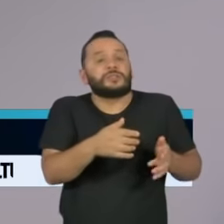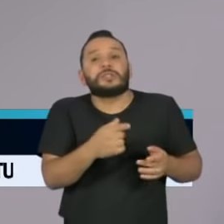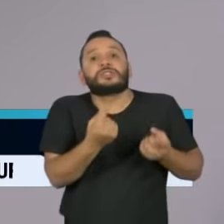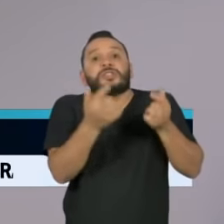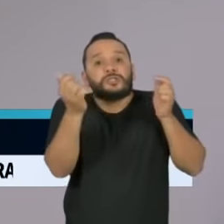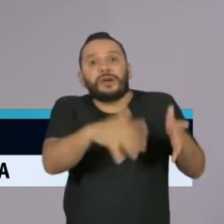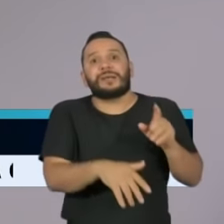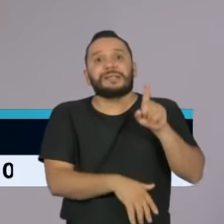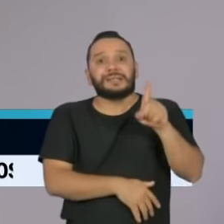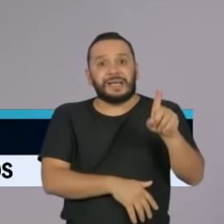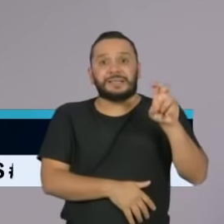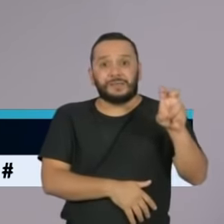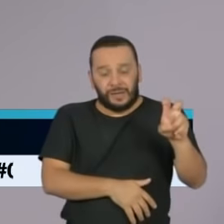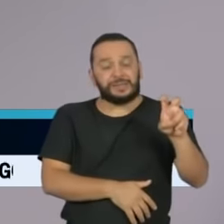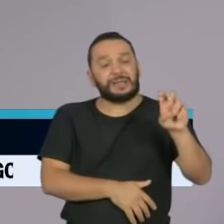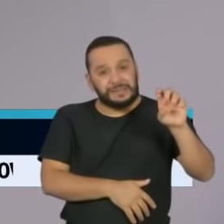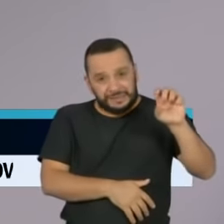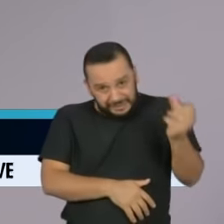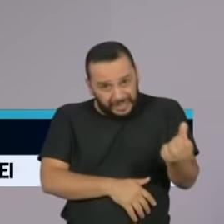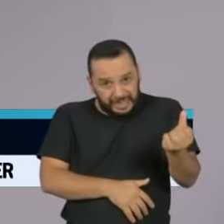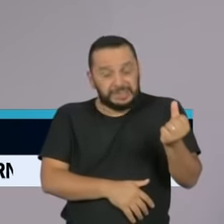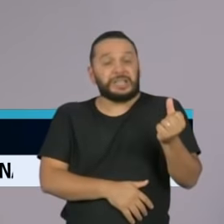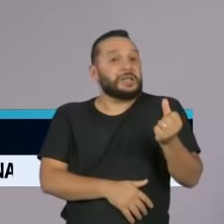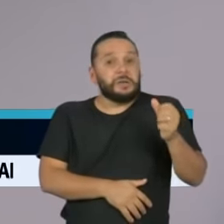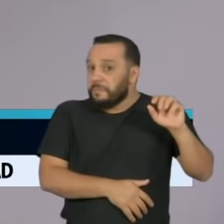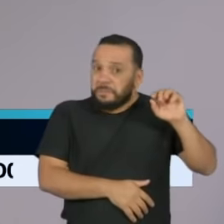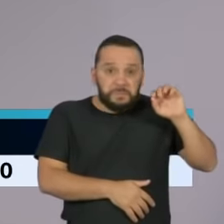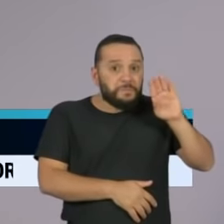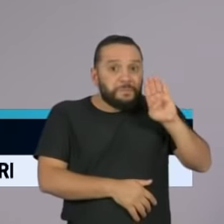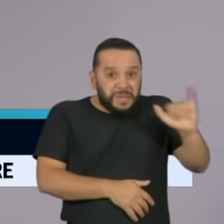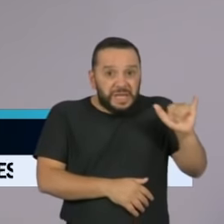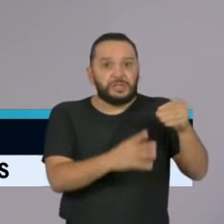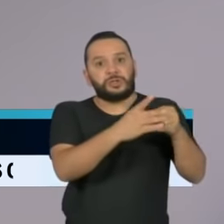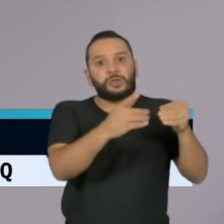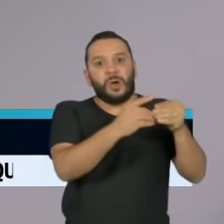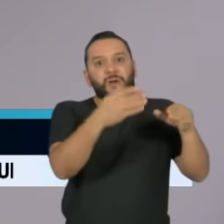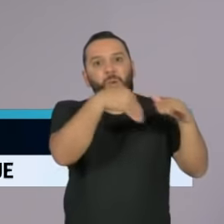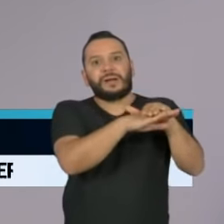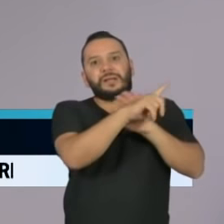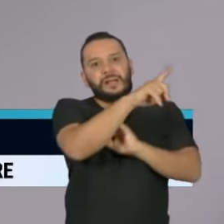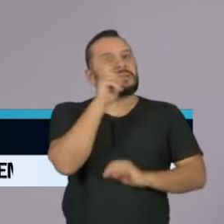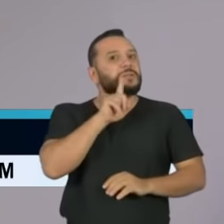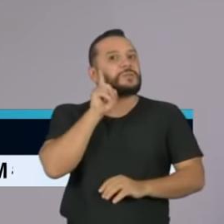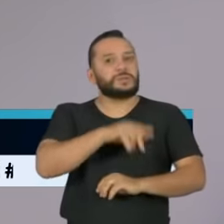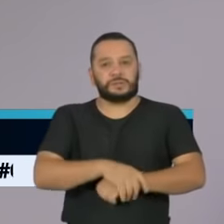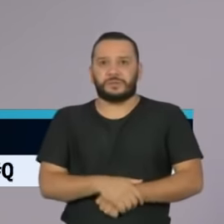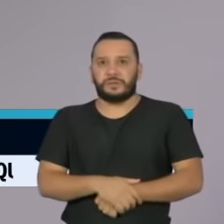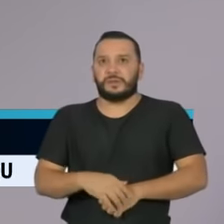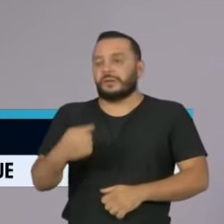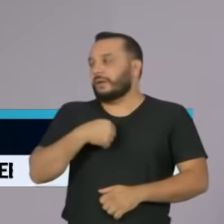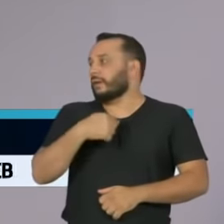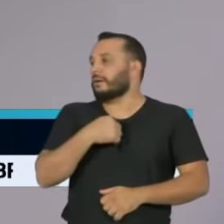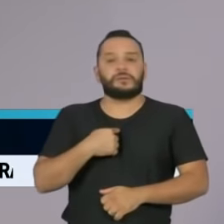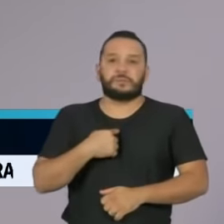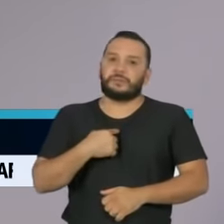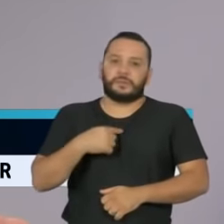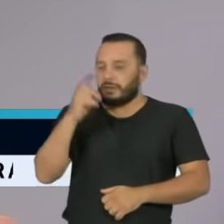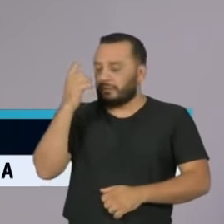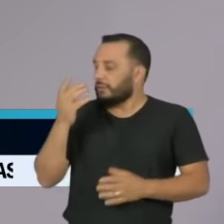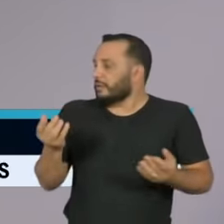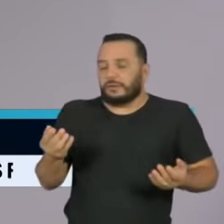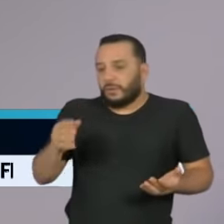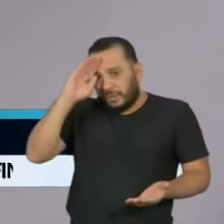156 bilhões depositados nos cofres dos americanos lá. Então, é isso que eu não consigo fazer, passar isso para frente, as pessoas